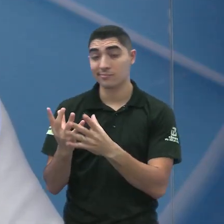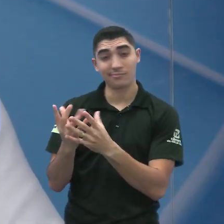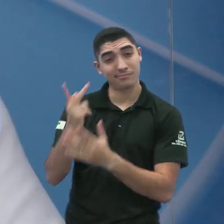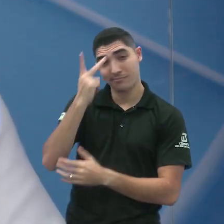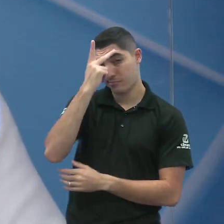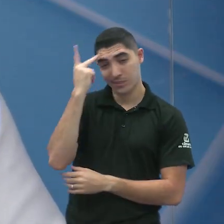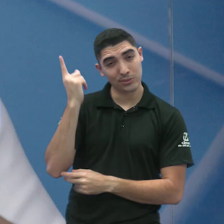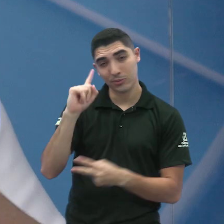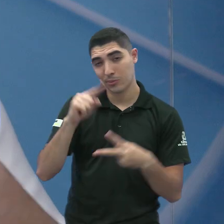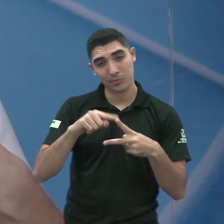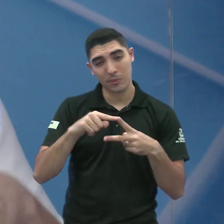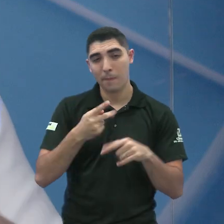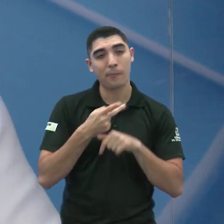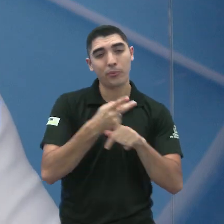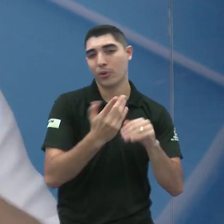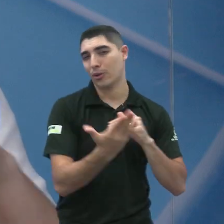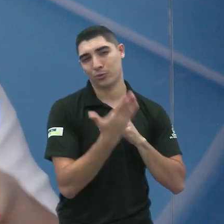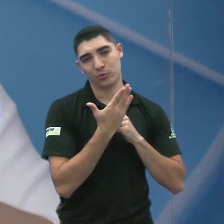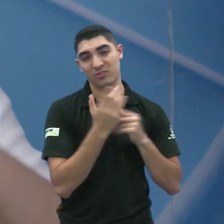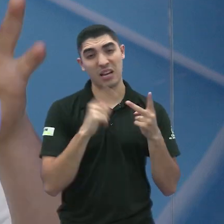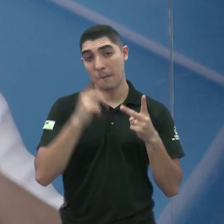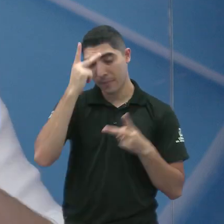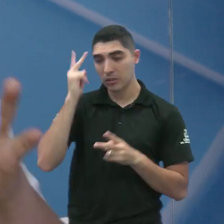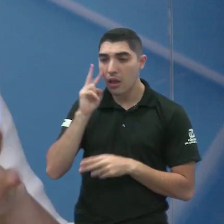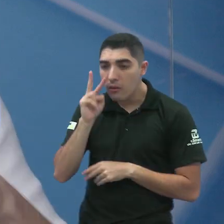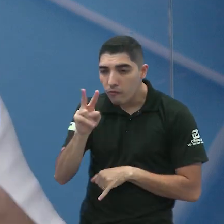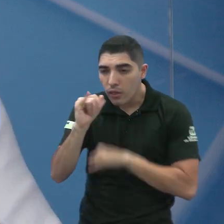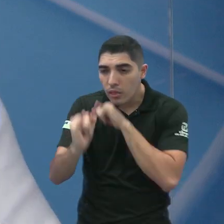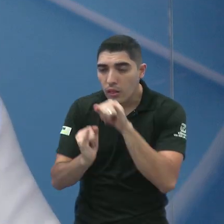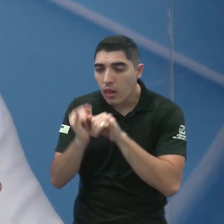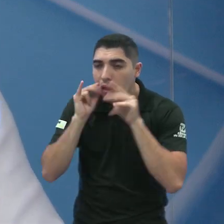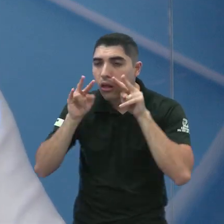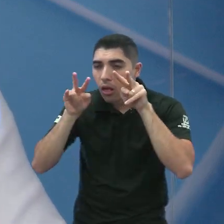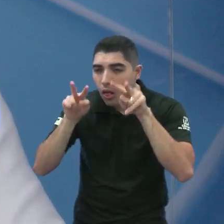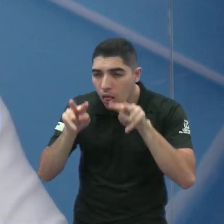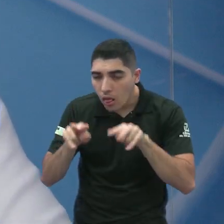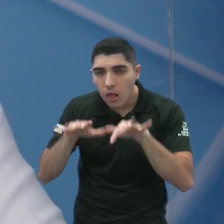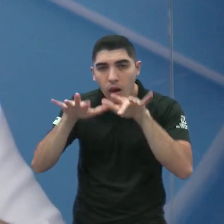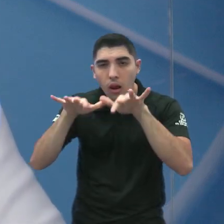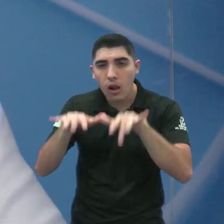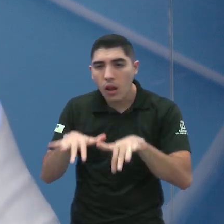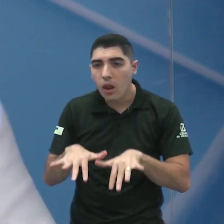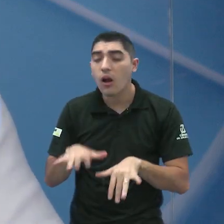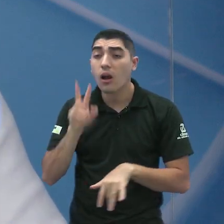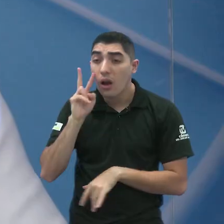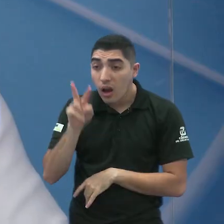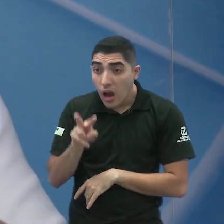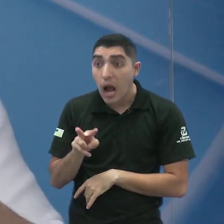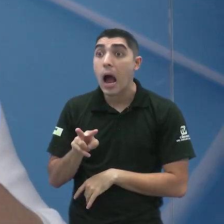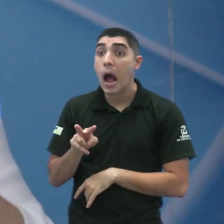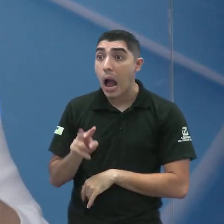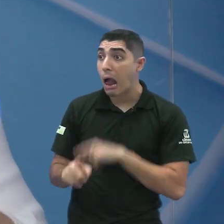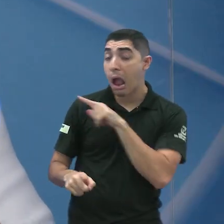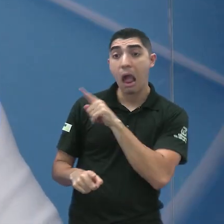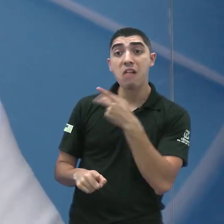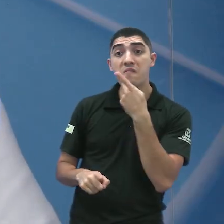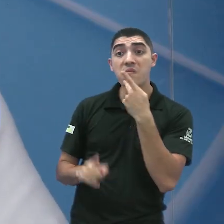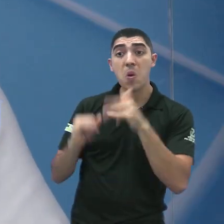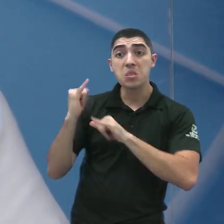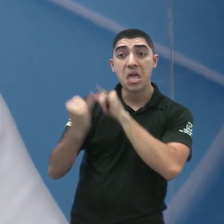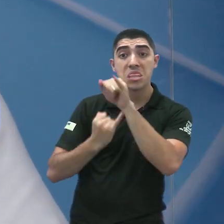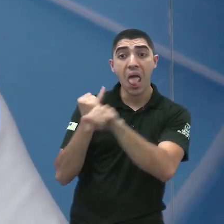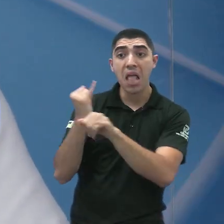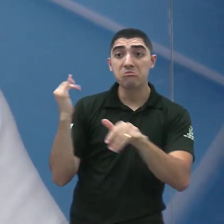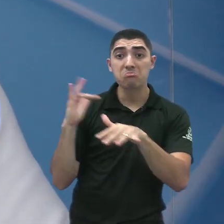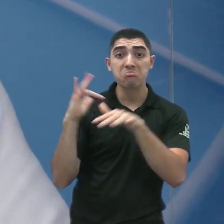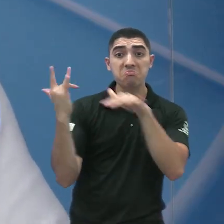fazem isso, né? Então, chega lá no site, lê, tenho isso, ou num post, né? Porque fulano no post falou que esses são